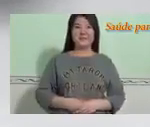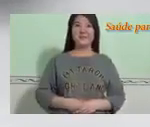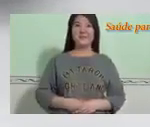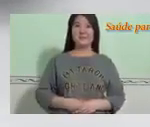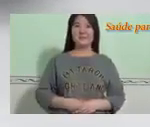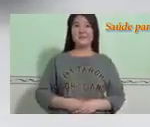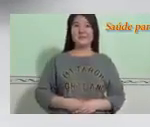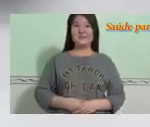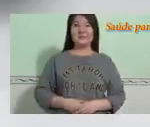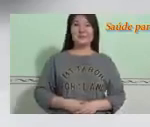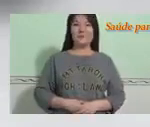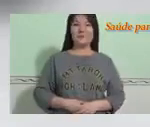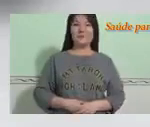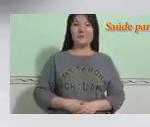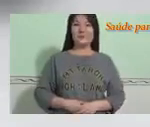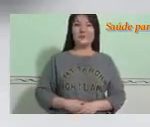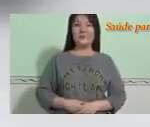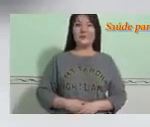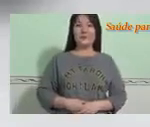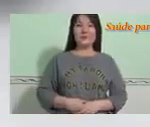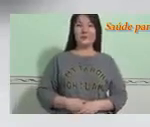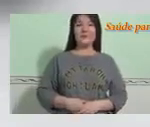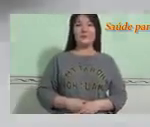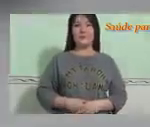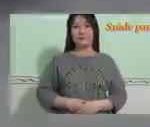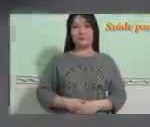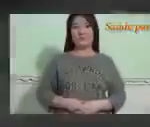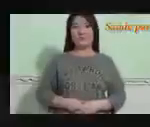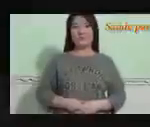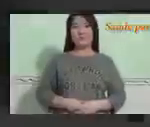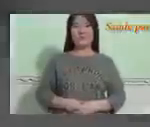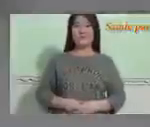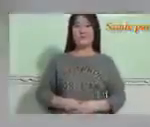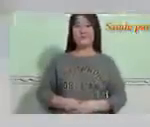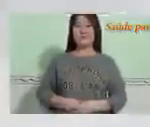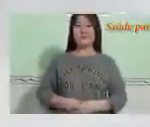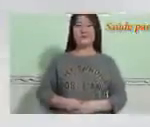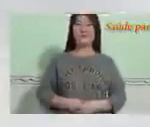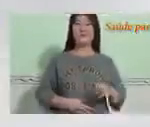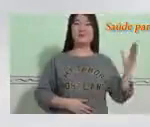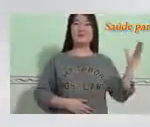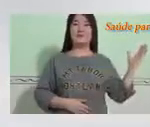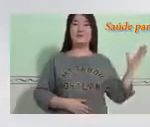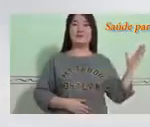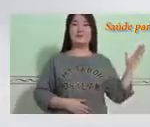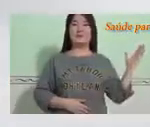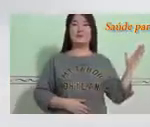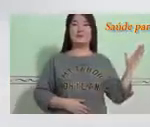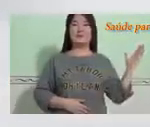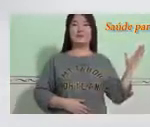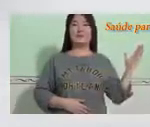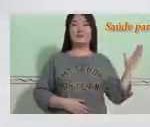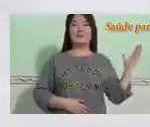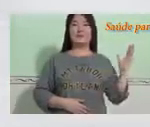duas vezes a dia, em jejum e outra ao final da tarde. Pode-se variar os abordos suco, batendo a cuve como